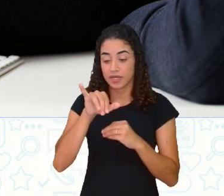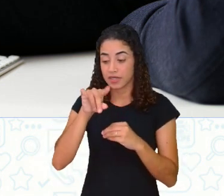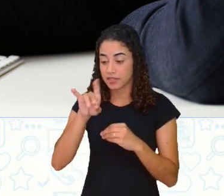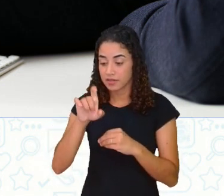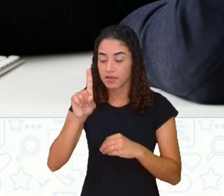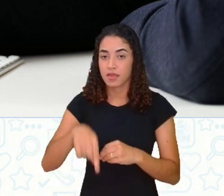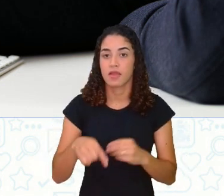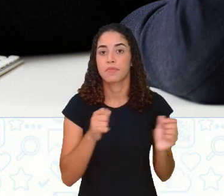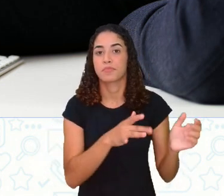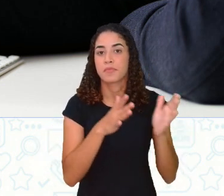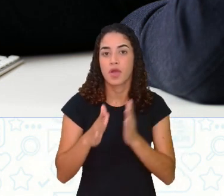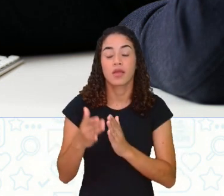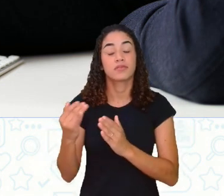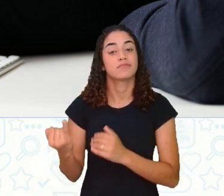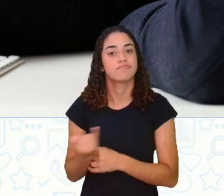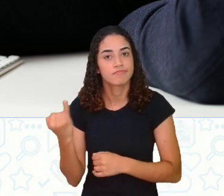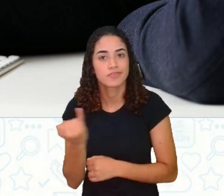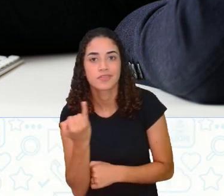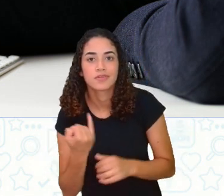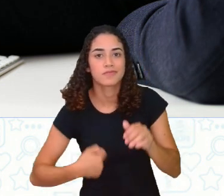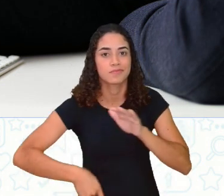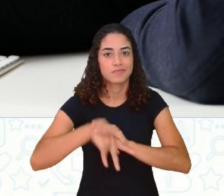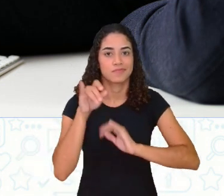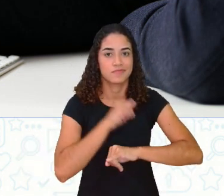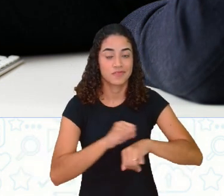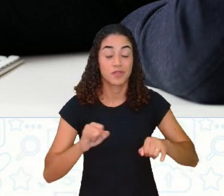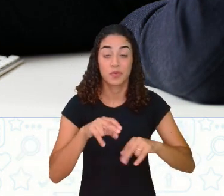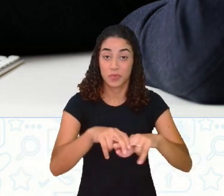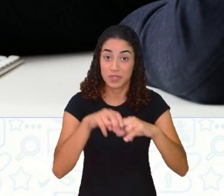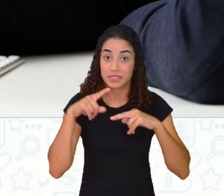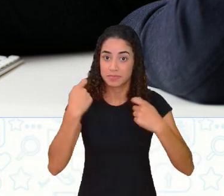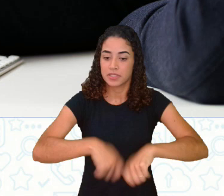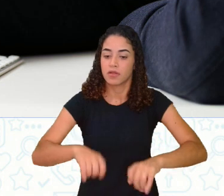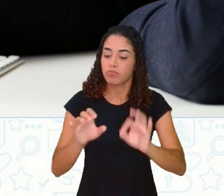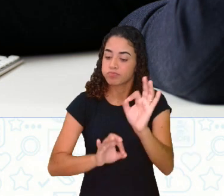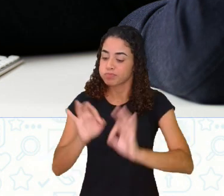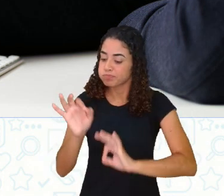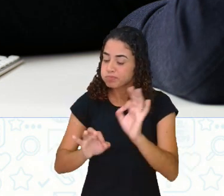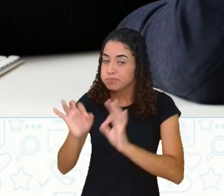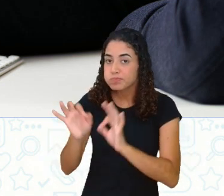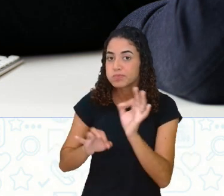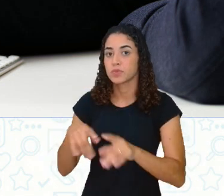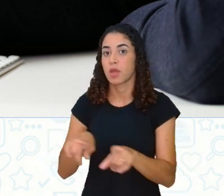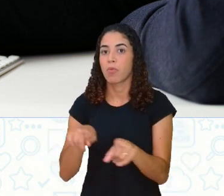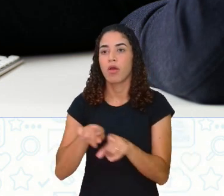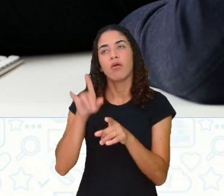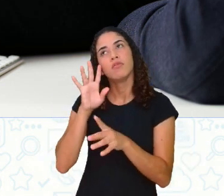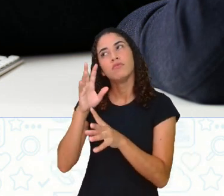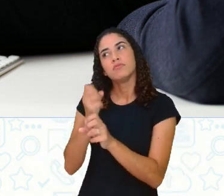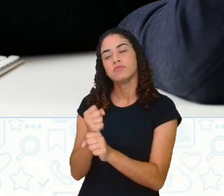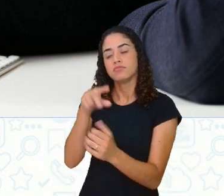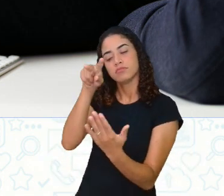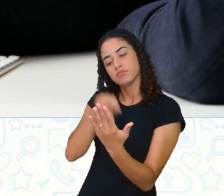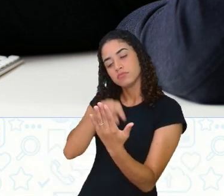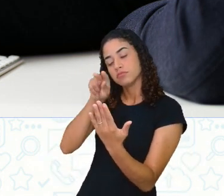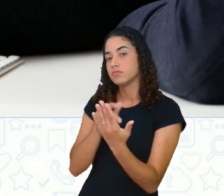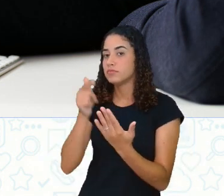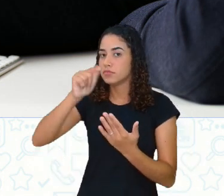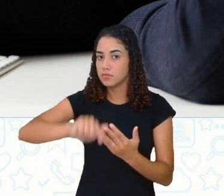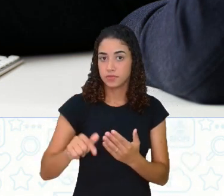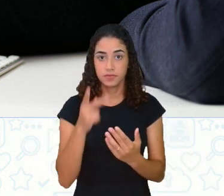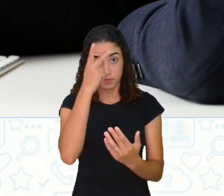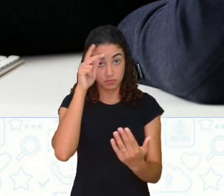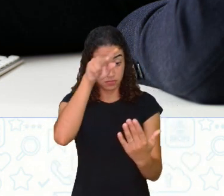parte fundamental da notícia. E é por isso que ele seja muito bem elaborado e também revisado. Aqui, o leitor vai